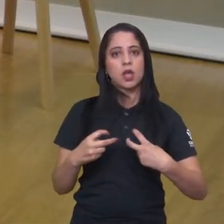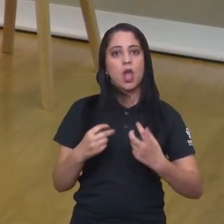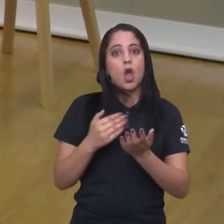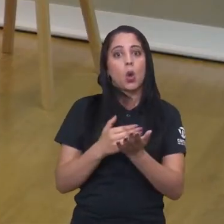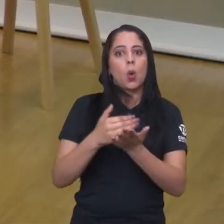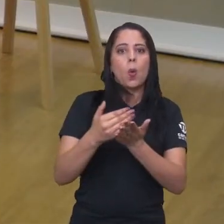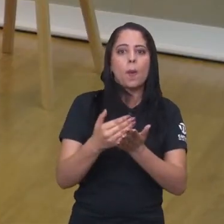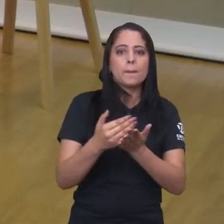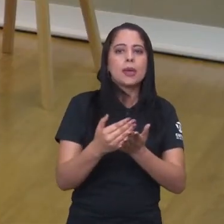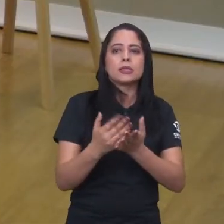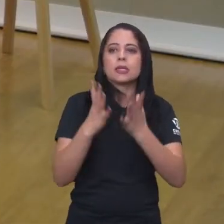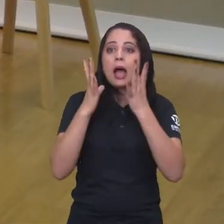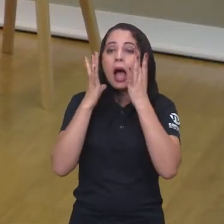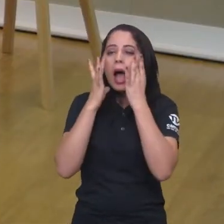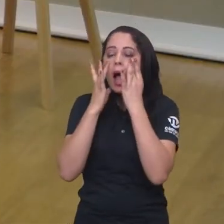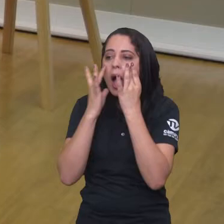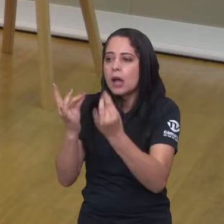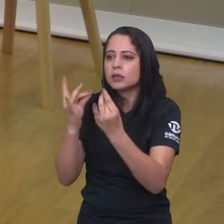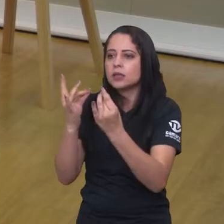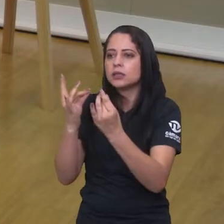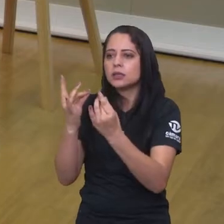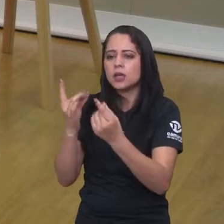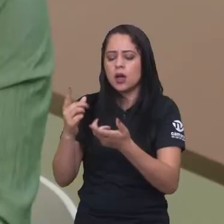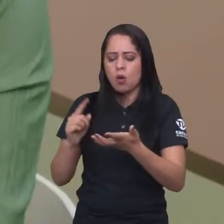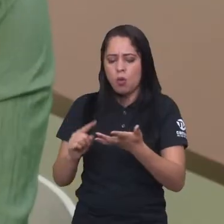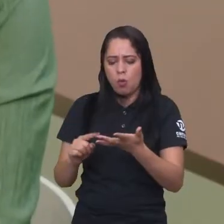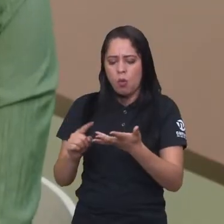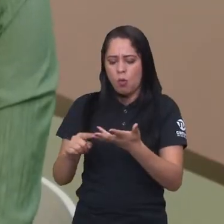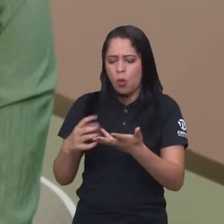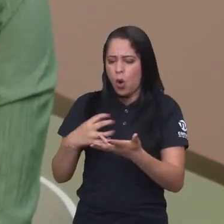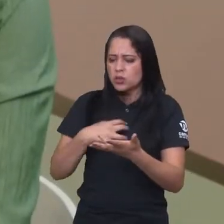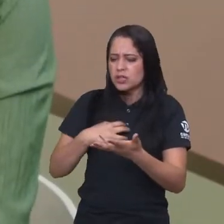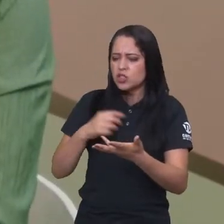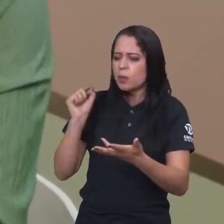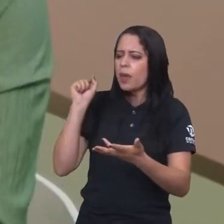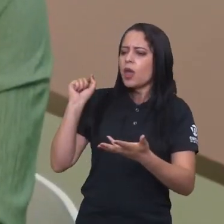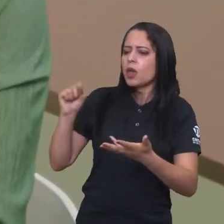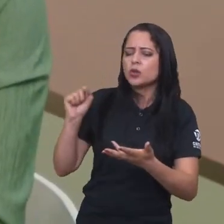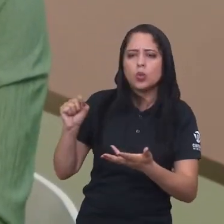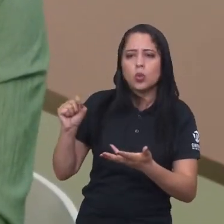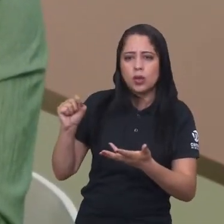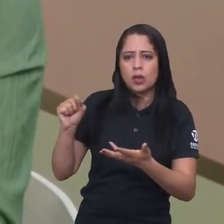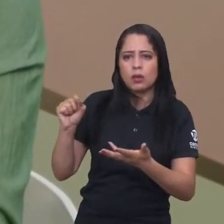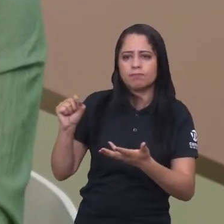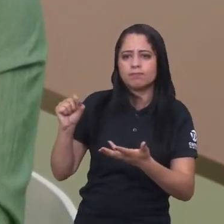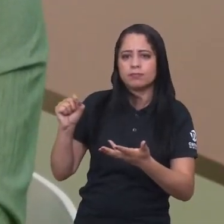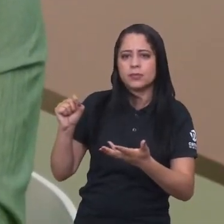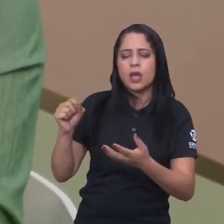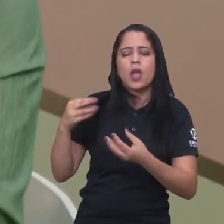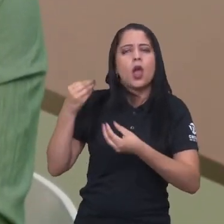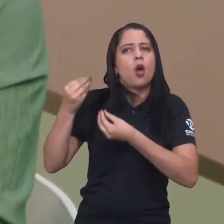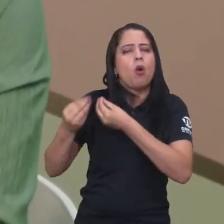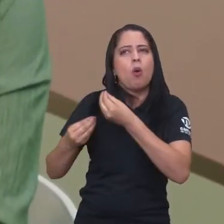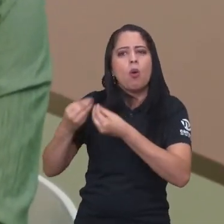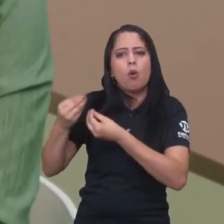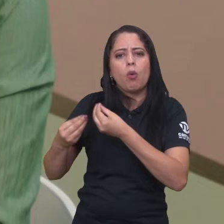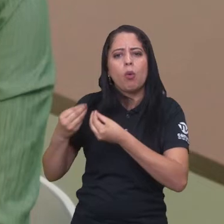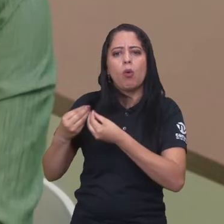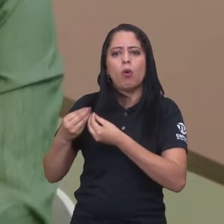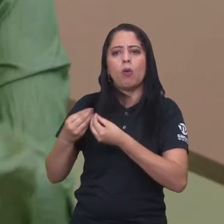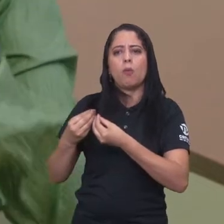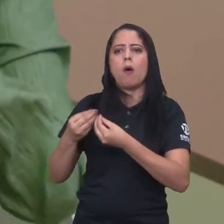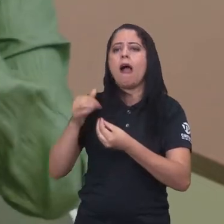prestar atenção nos seus sentimentos, sair do piloto automático e começar a tomar consciência de como que você está